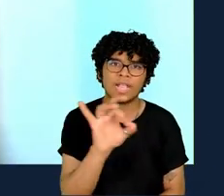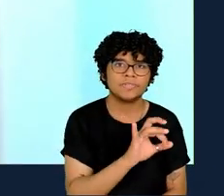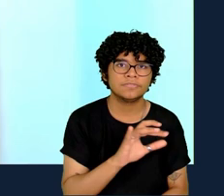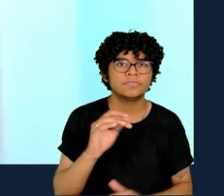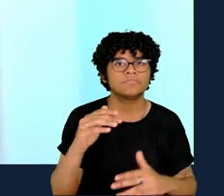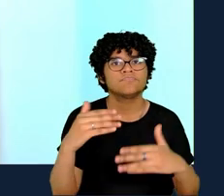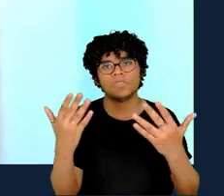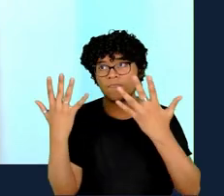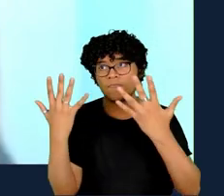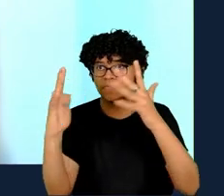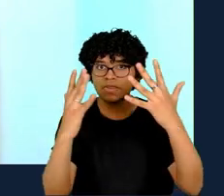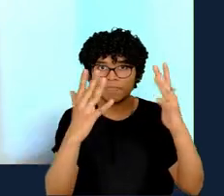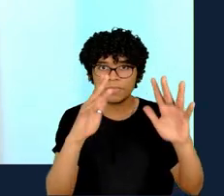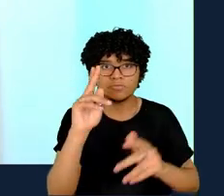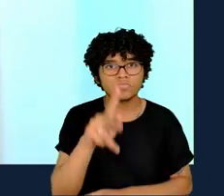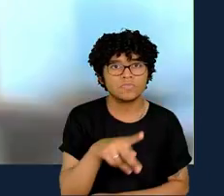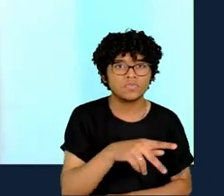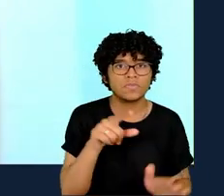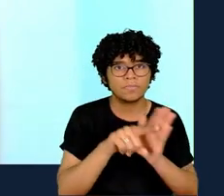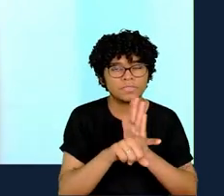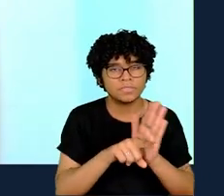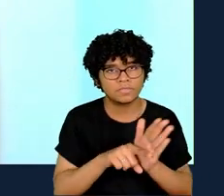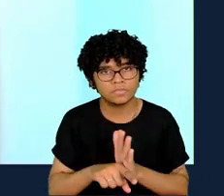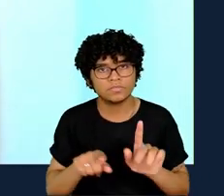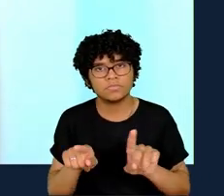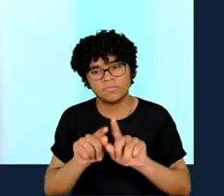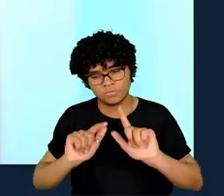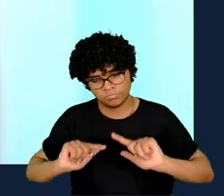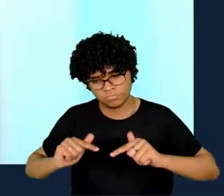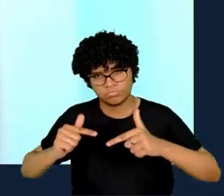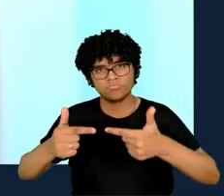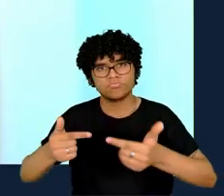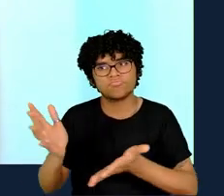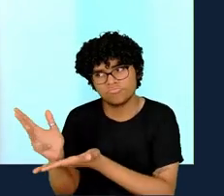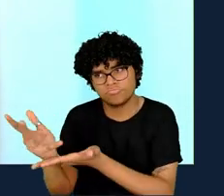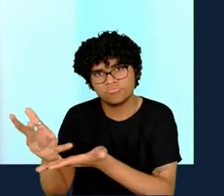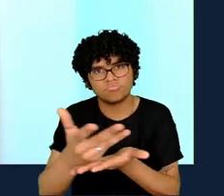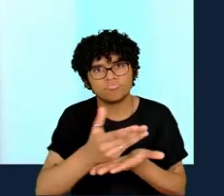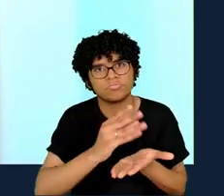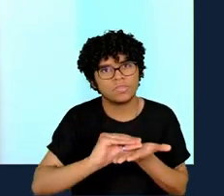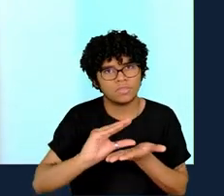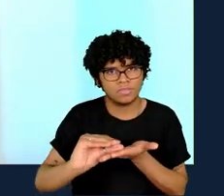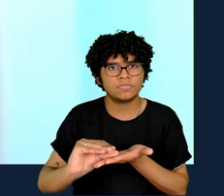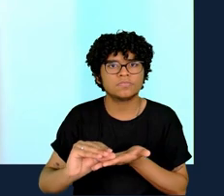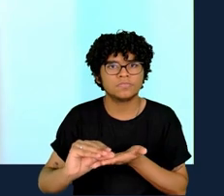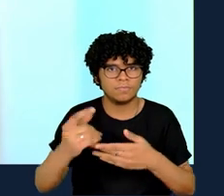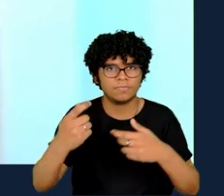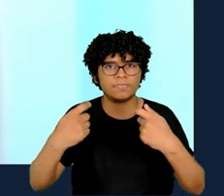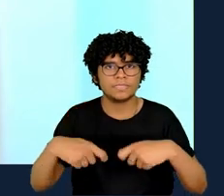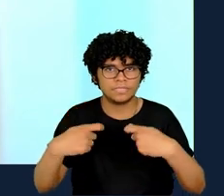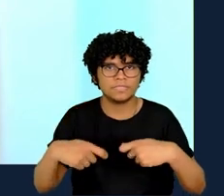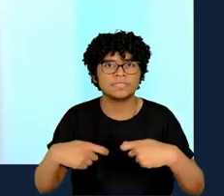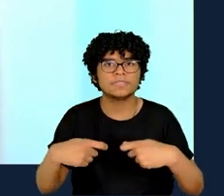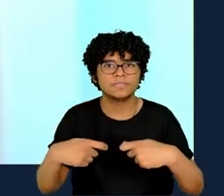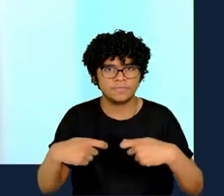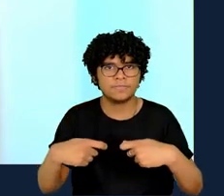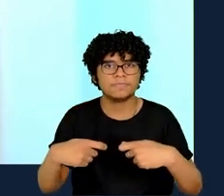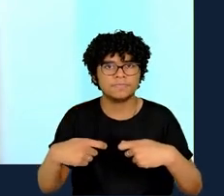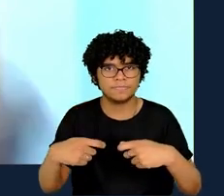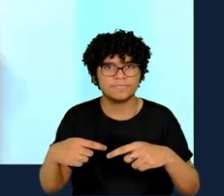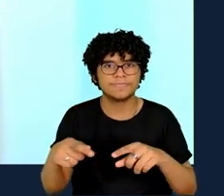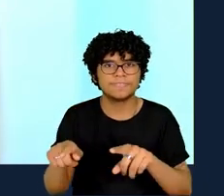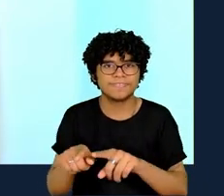professores, pesquisadores, atuantes, né, nessas coletas de dados. E precisamos também incluir, né, jovens